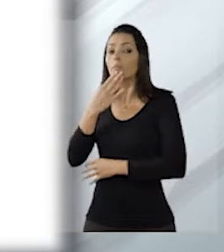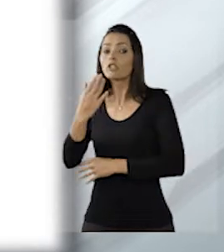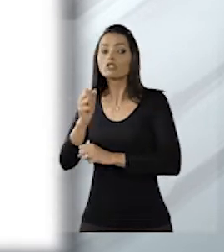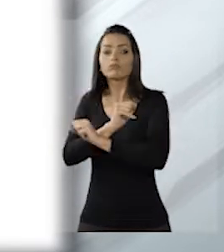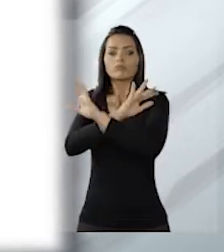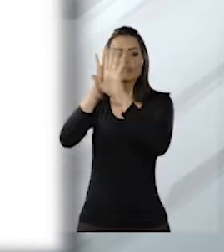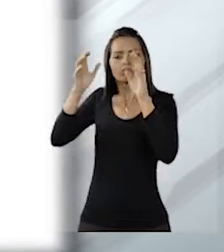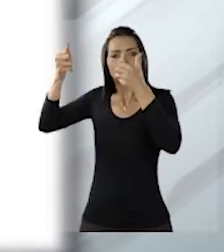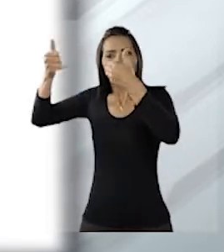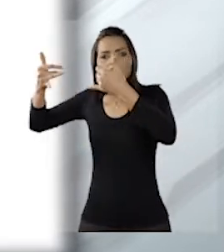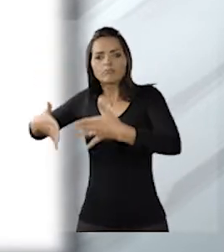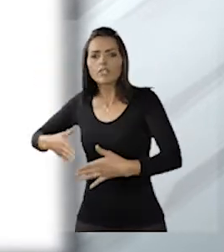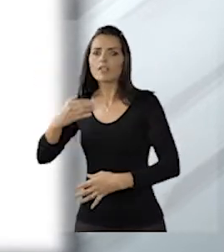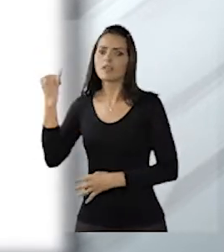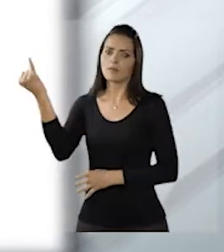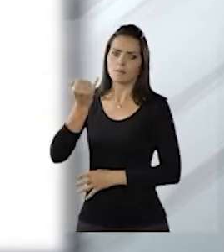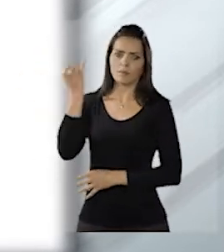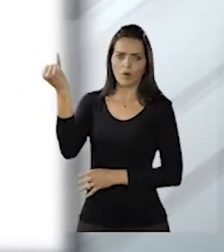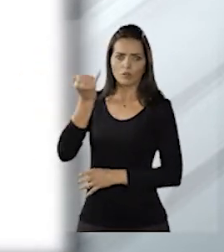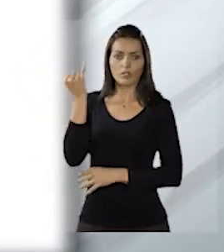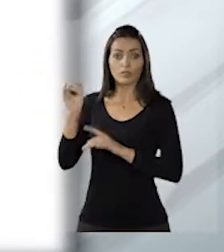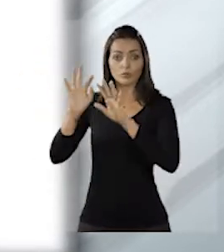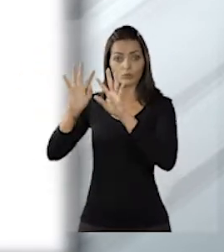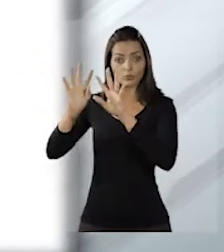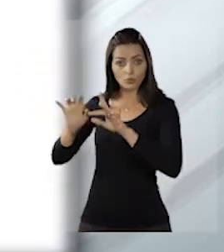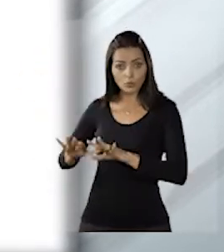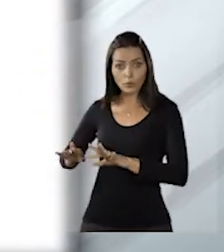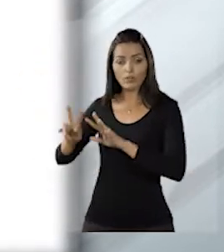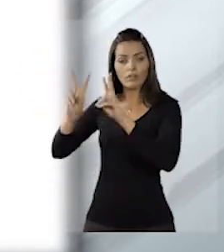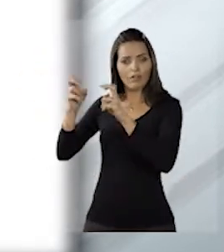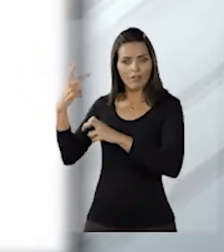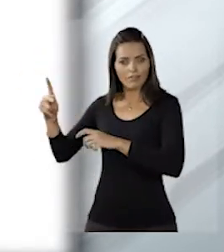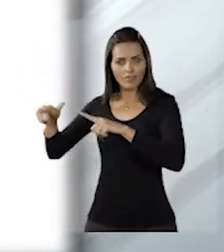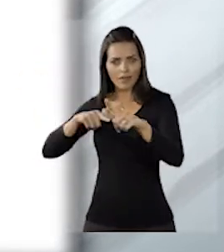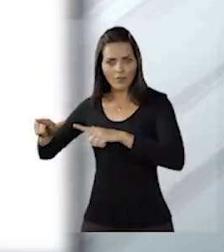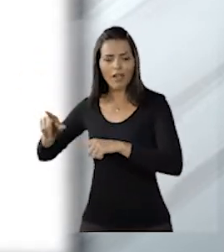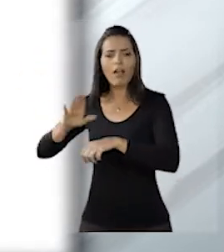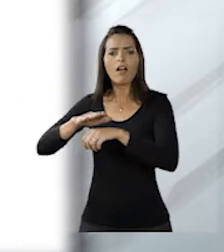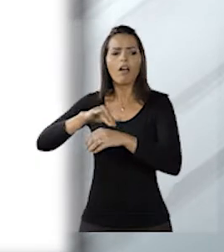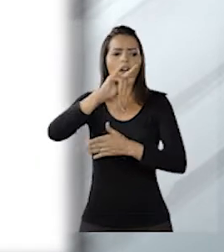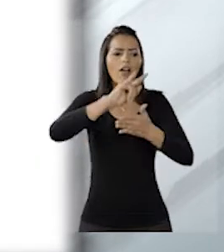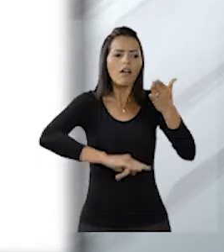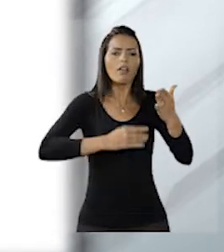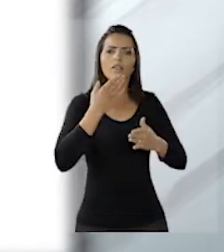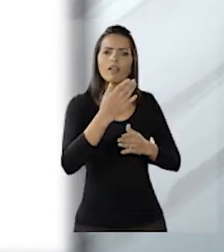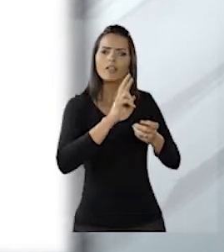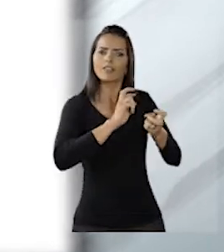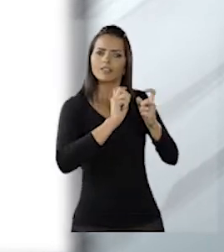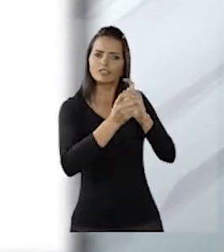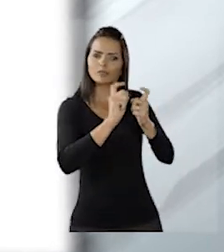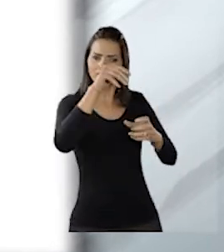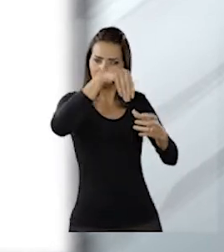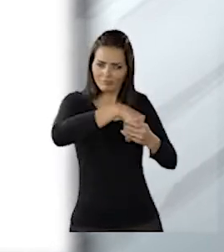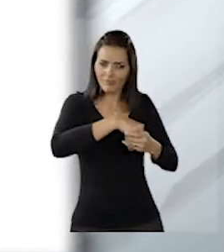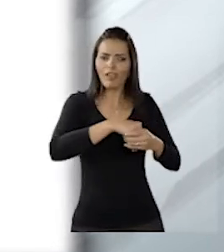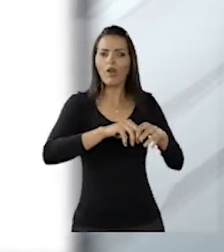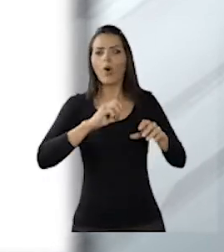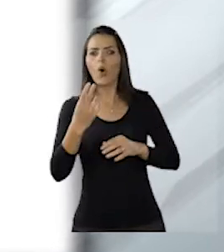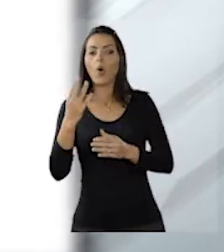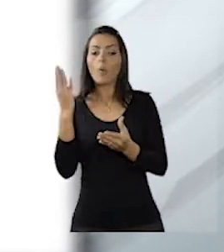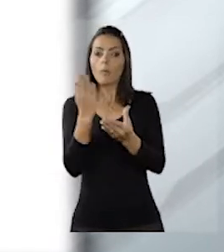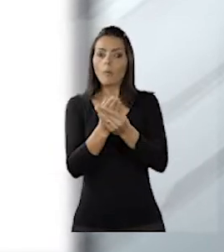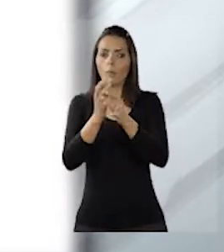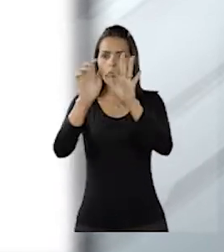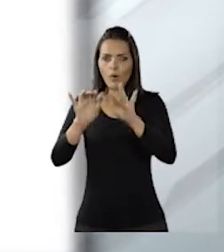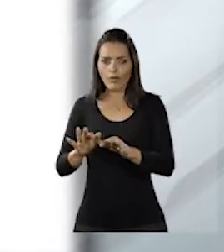prestar ou obter esclarecimentos que considerem relevantes sobre o caso concreto referente a requerimento administrativo